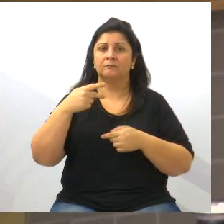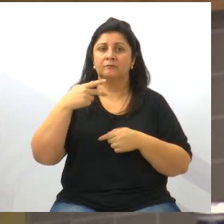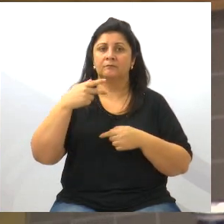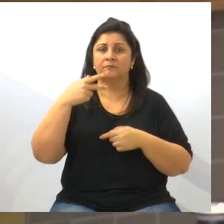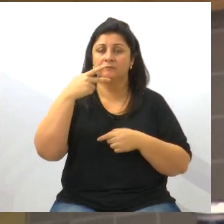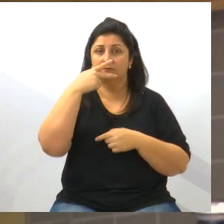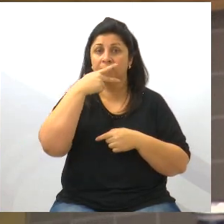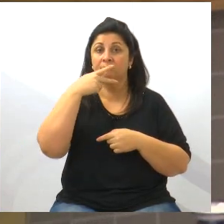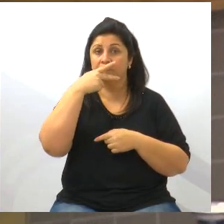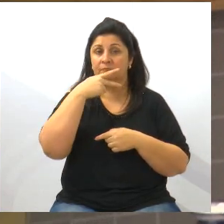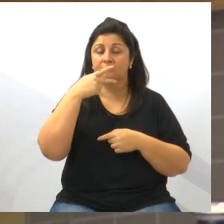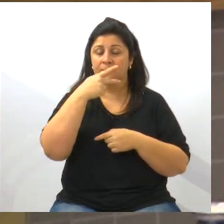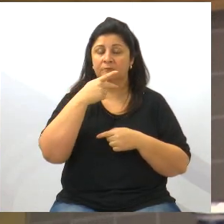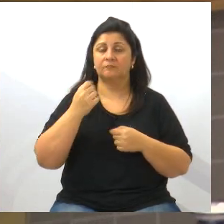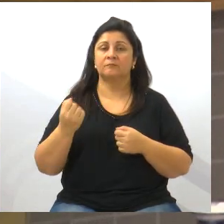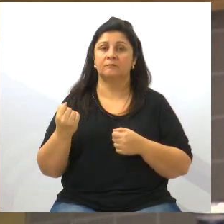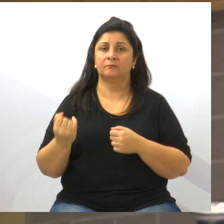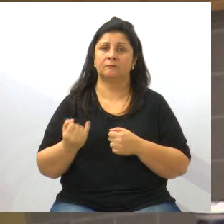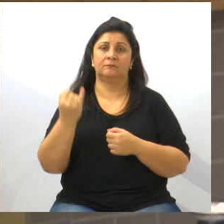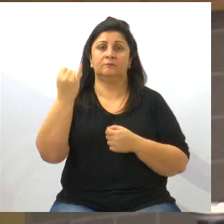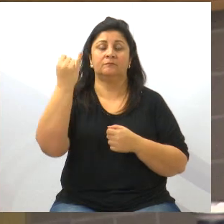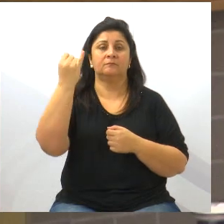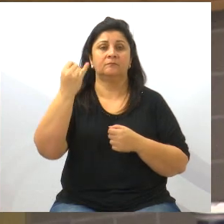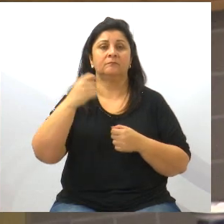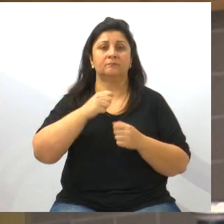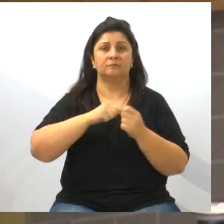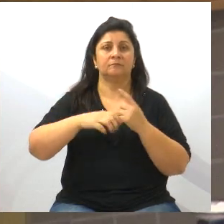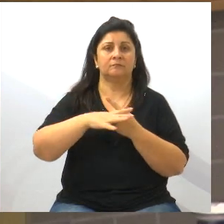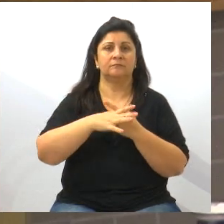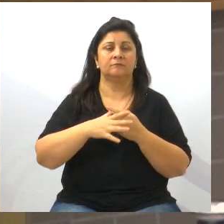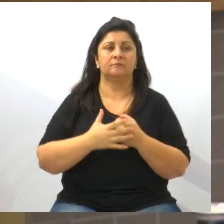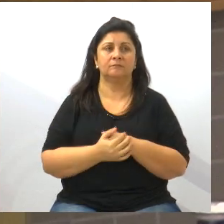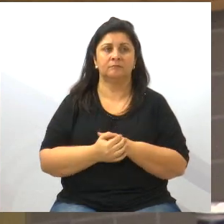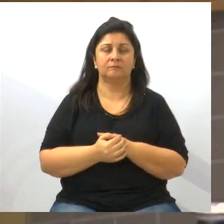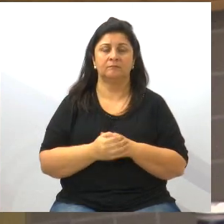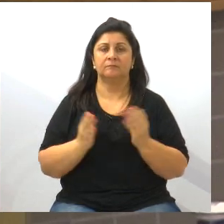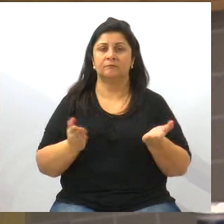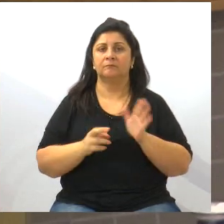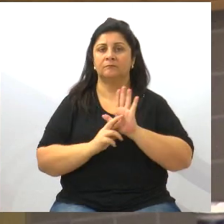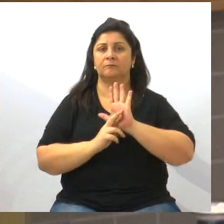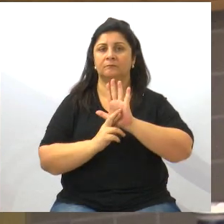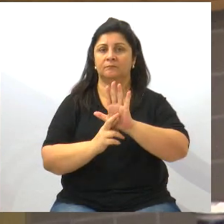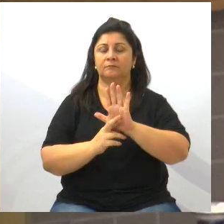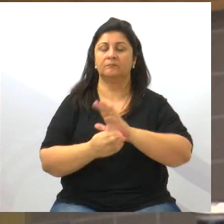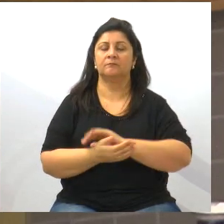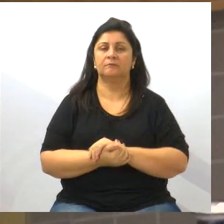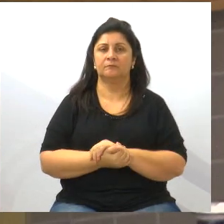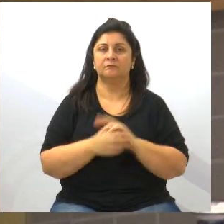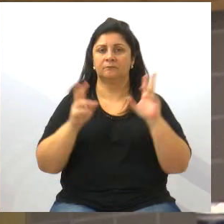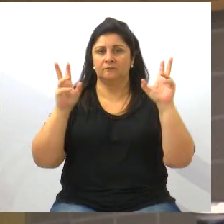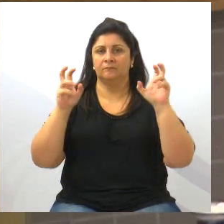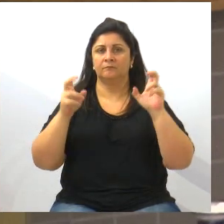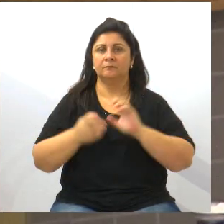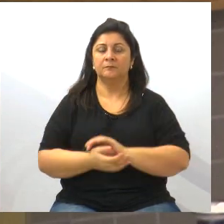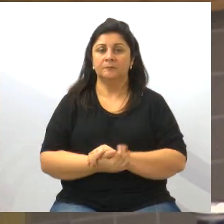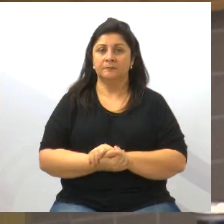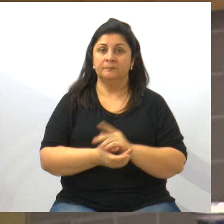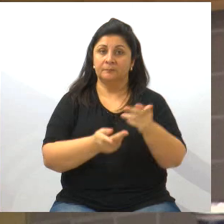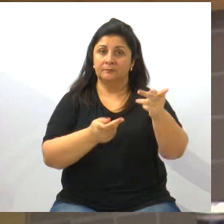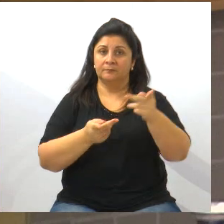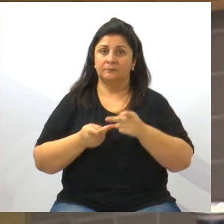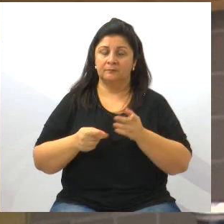de habitação de interesse social. Passaremos agora à apresentação referente ao tema.